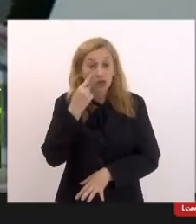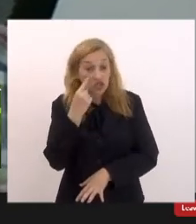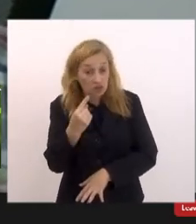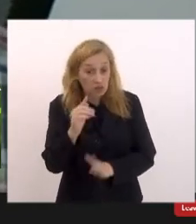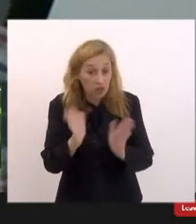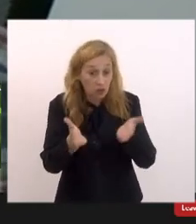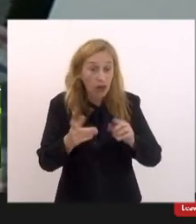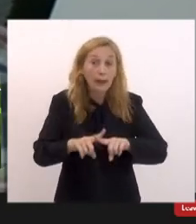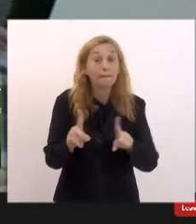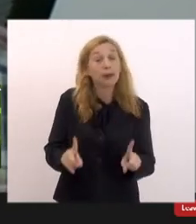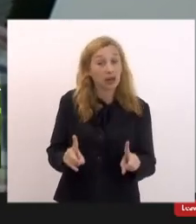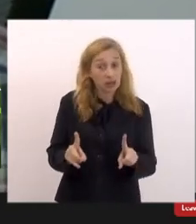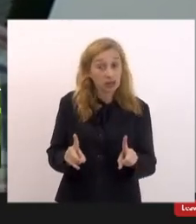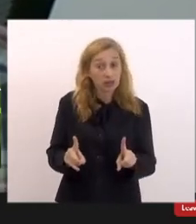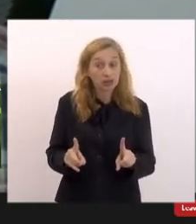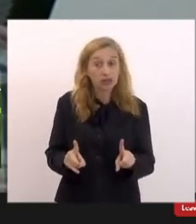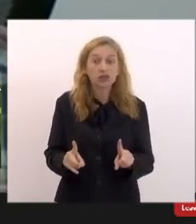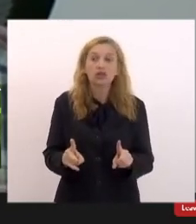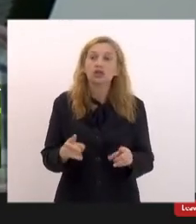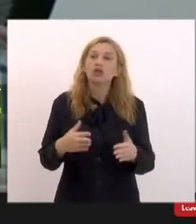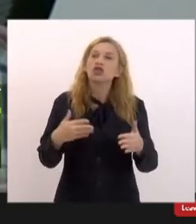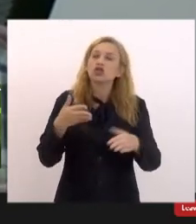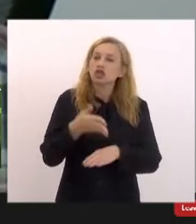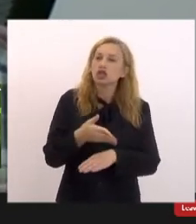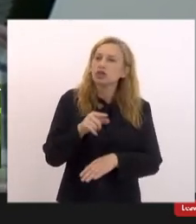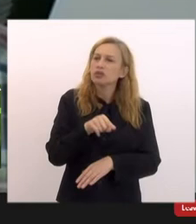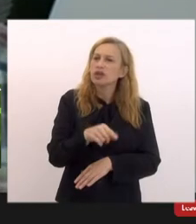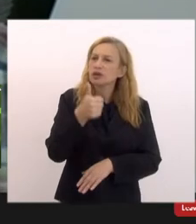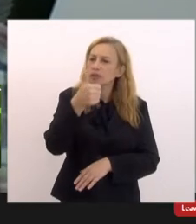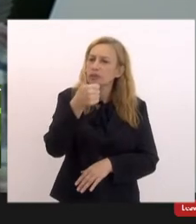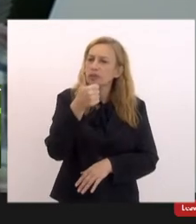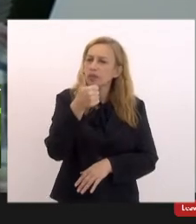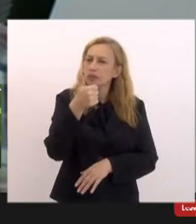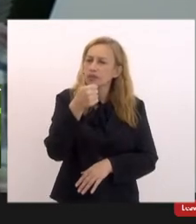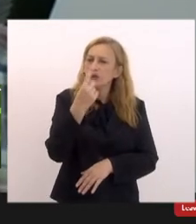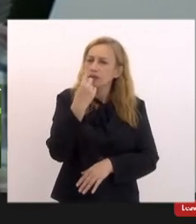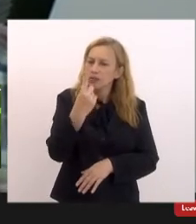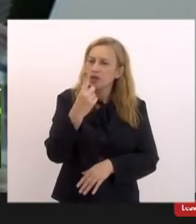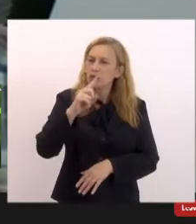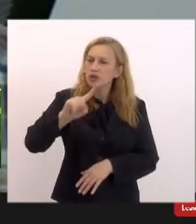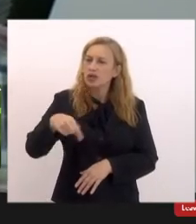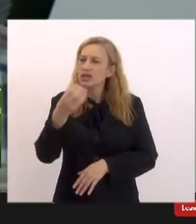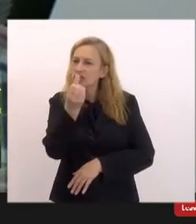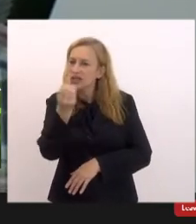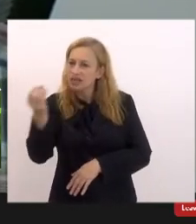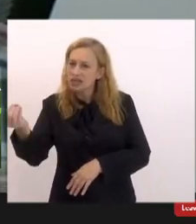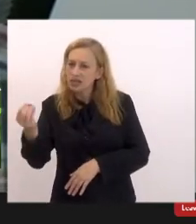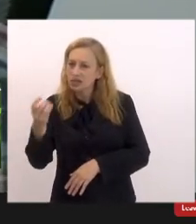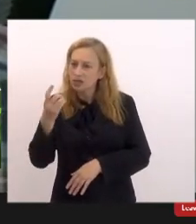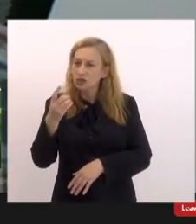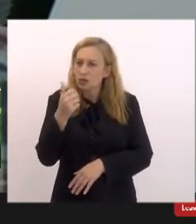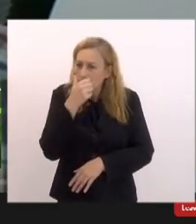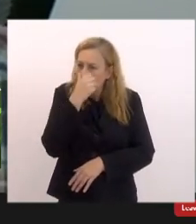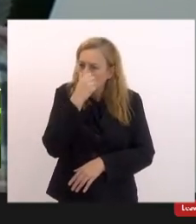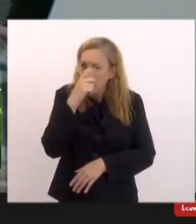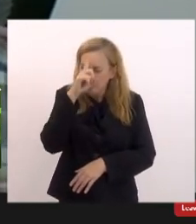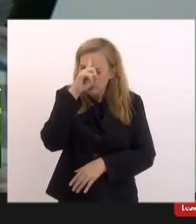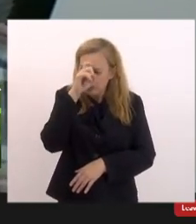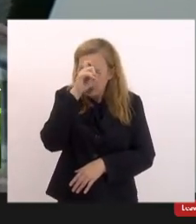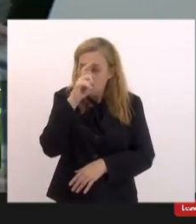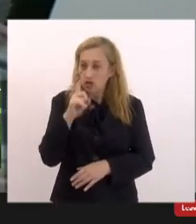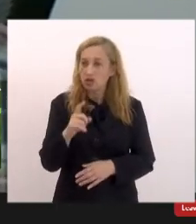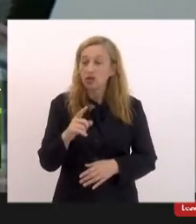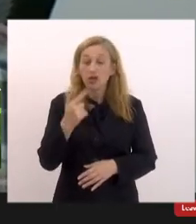Mas, mesmo assim, quando nós atingimos aqui 1.600 leitos no estado do Rio de Janeiro ocupado integralmente, nós chegamos à